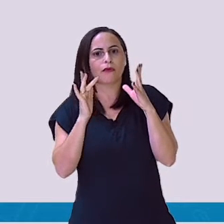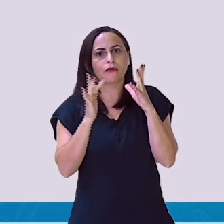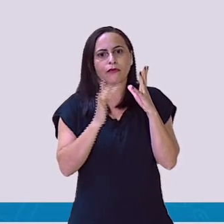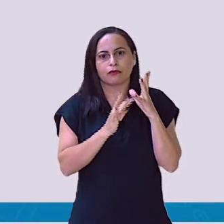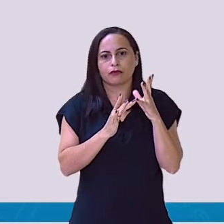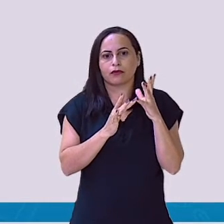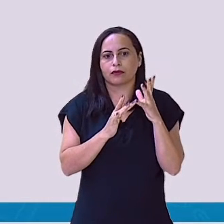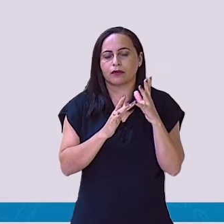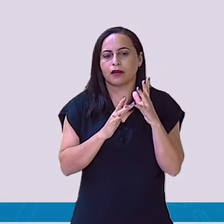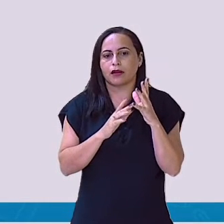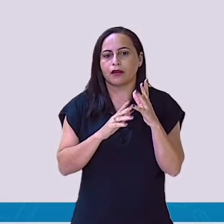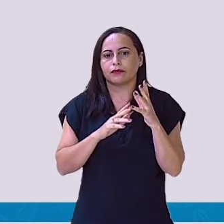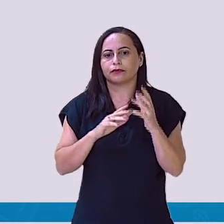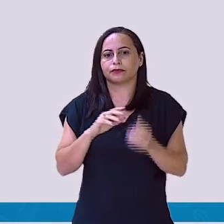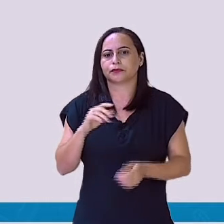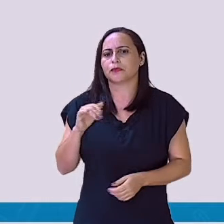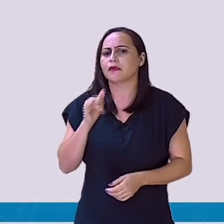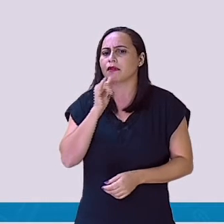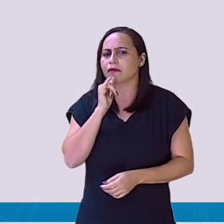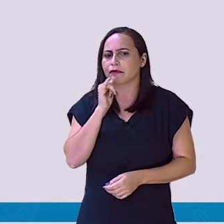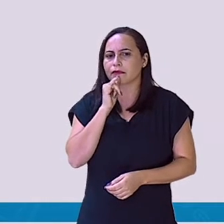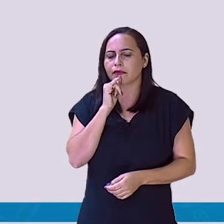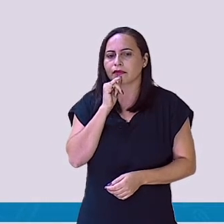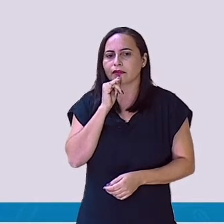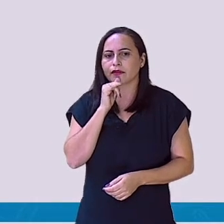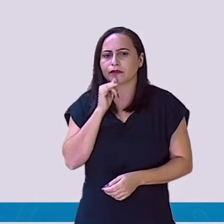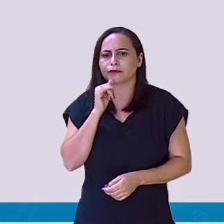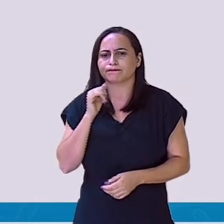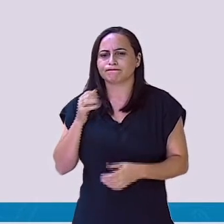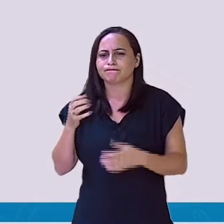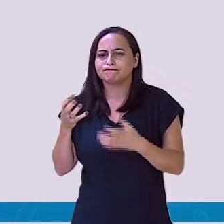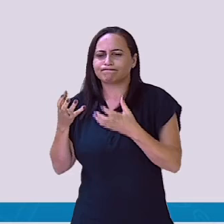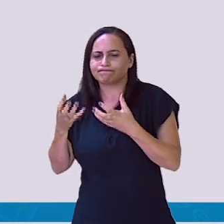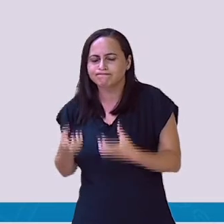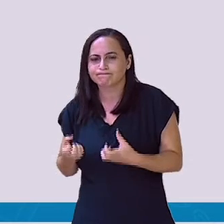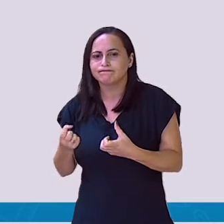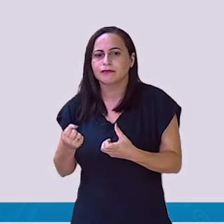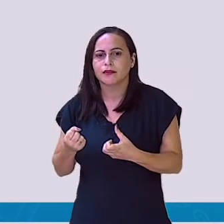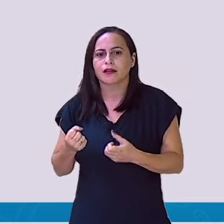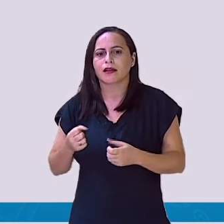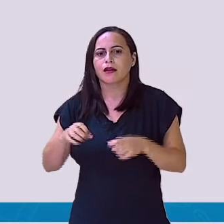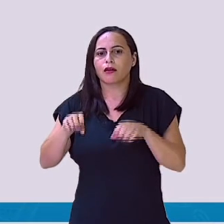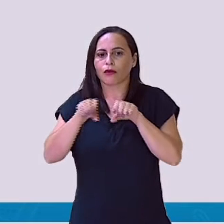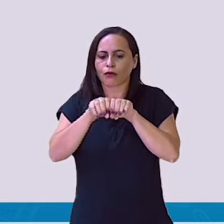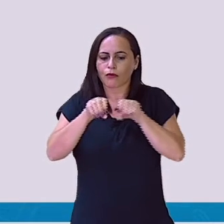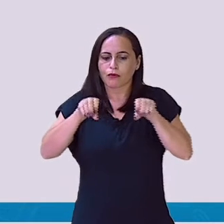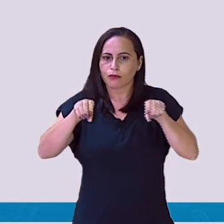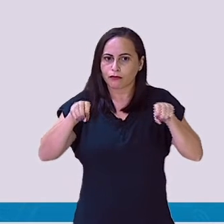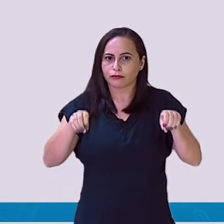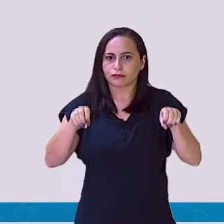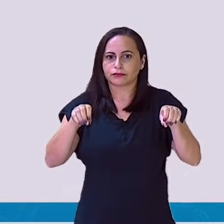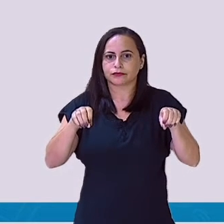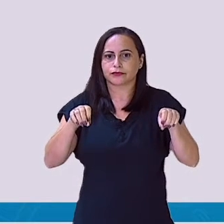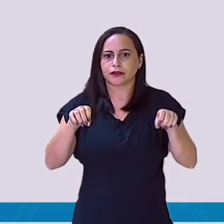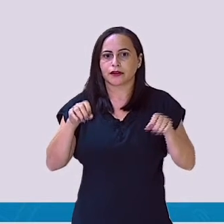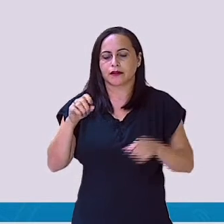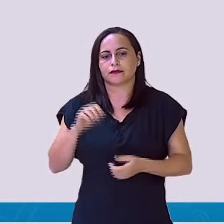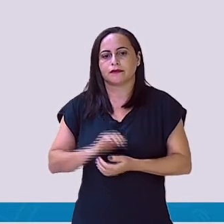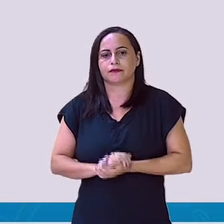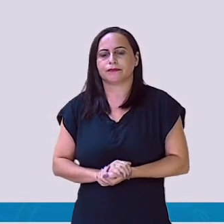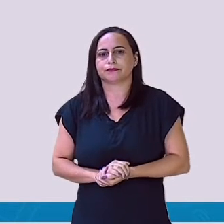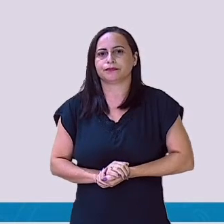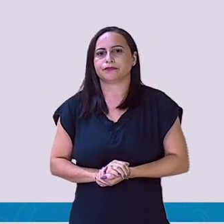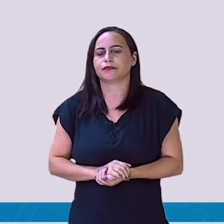Aguentar, linguiça, aquífero. Nesse caso, GU e